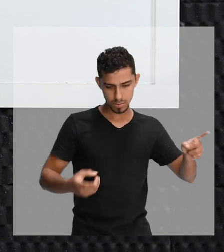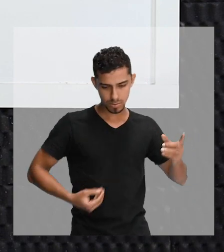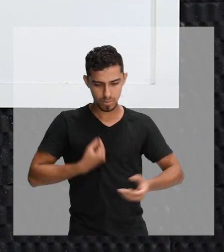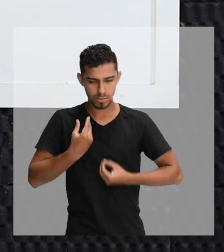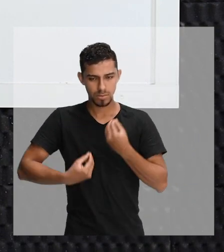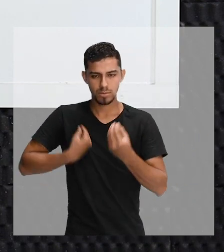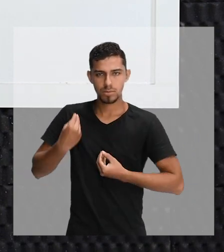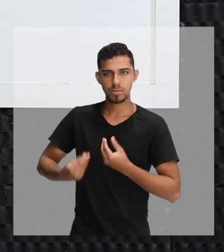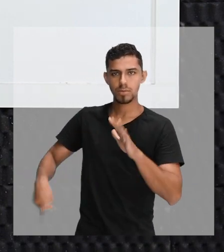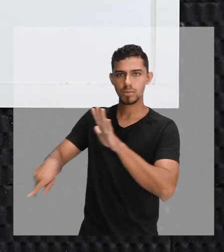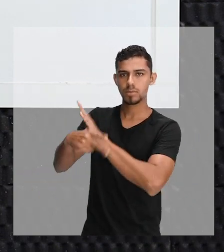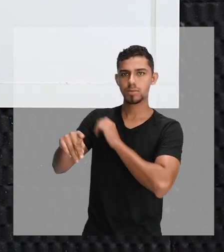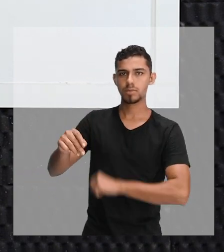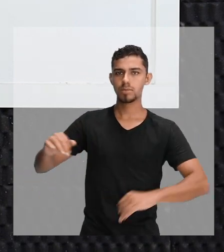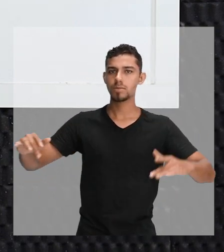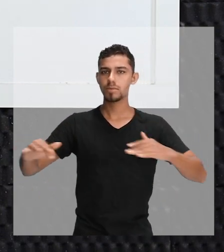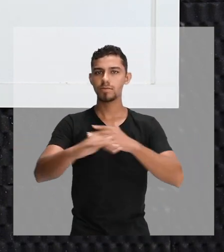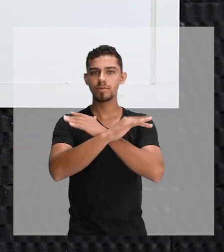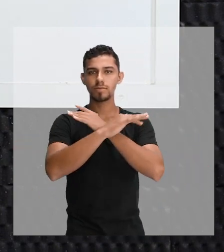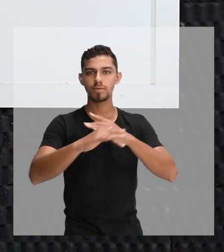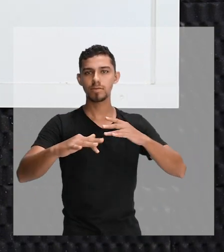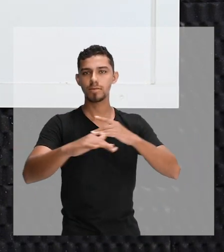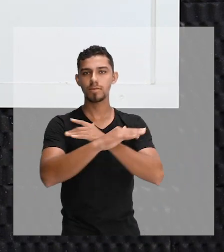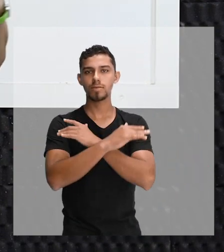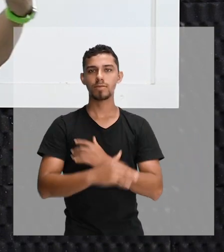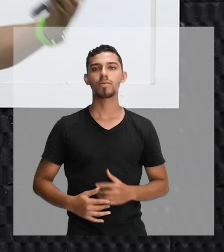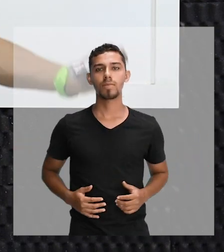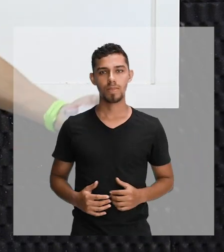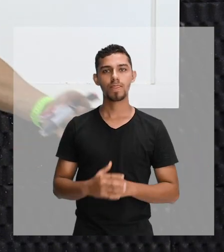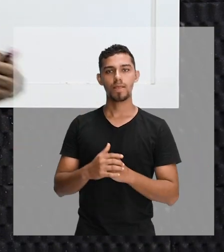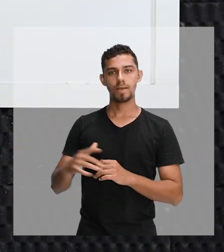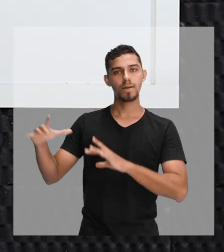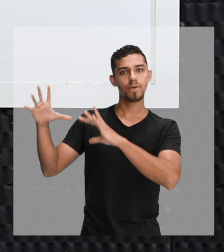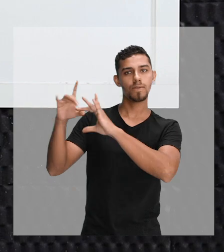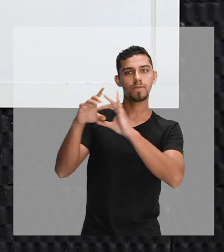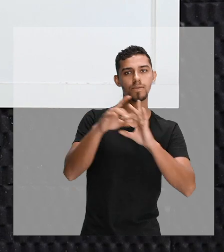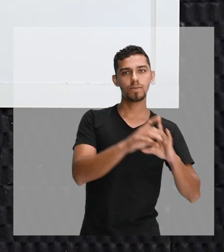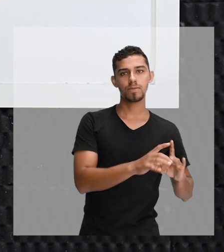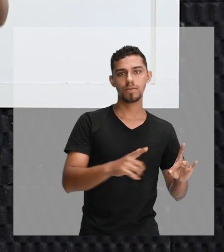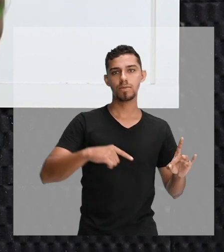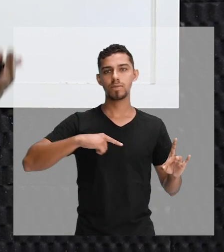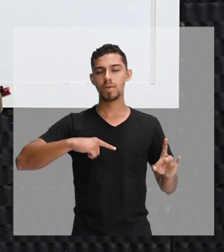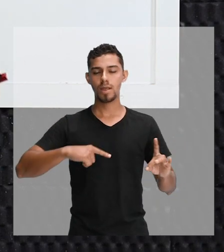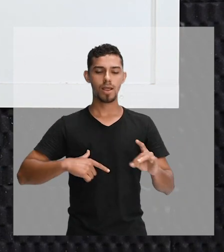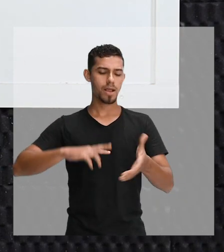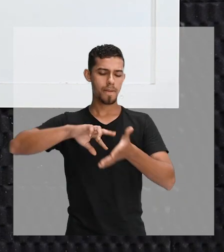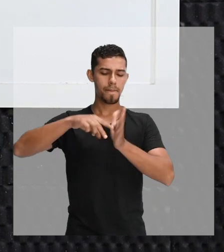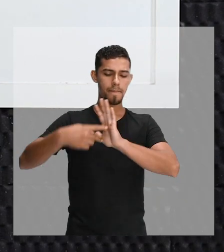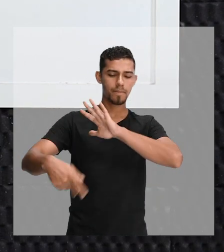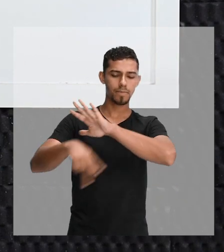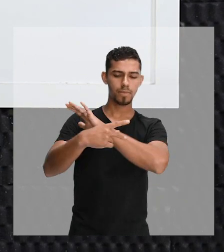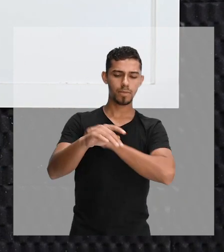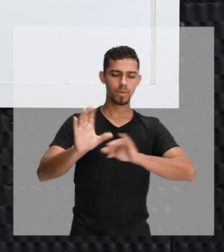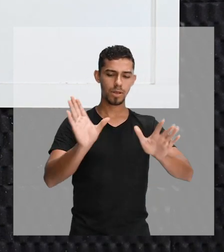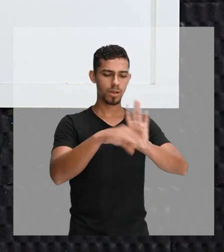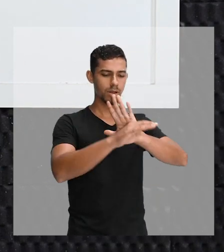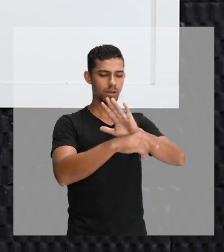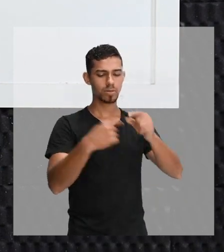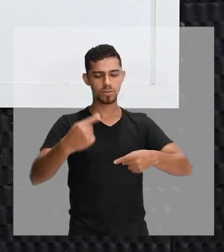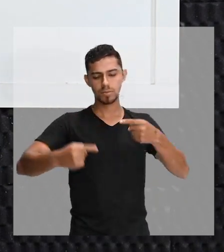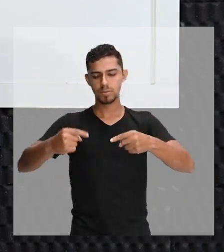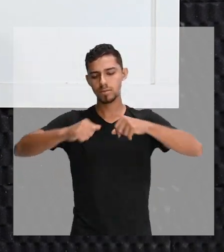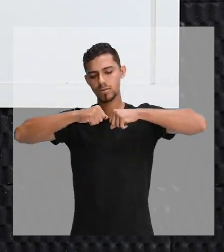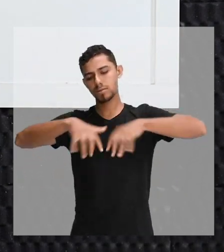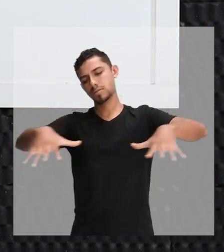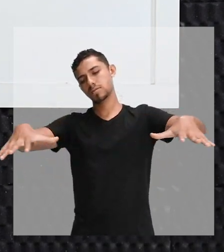para a sua cidade. Portanto, olha só, aqui nós temos um contexto, aqui nós temos um conceito de política que eu estou ampliando para